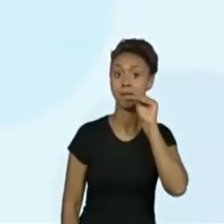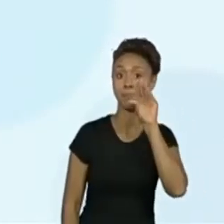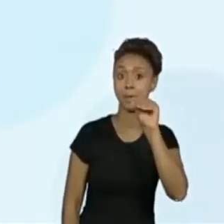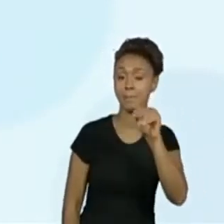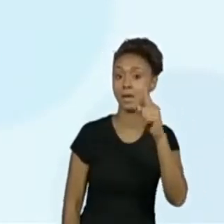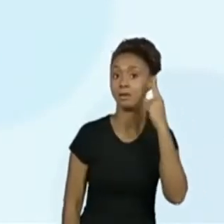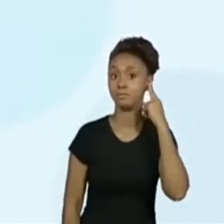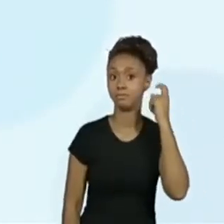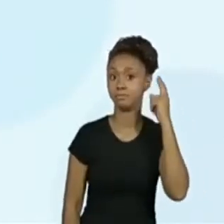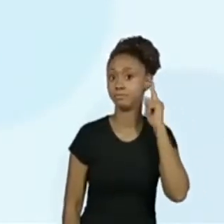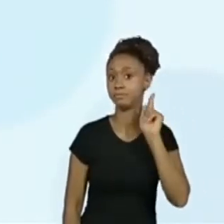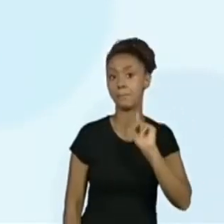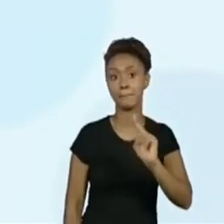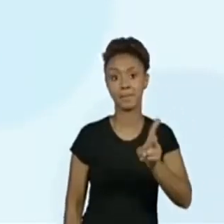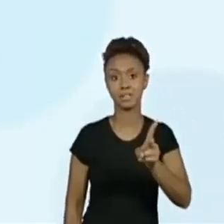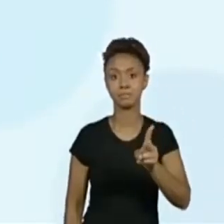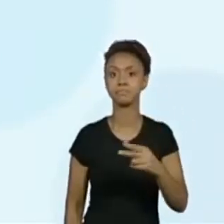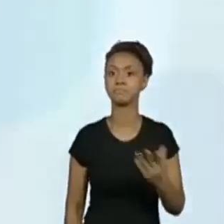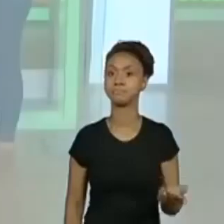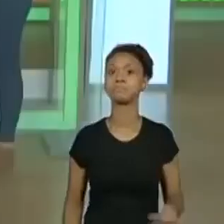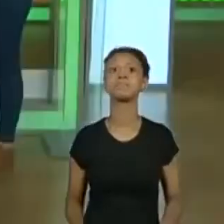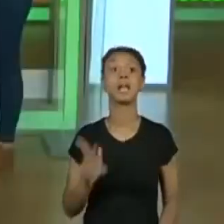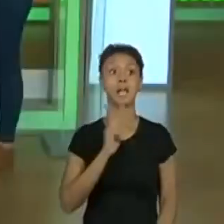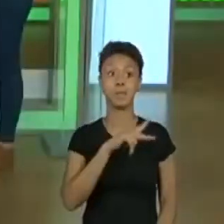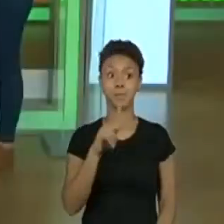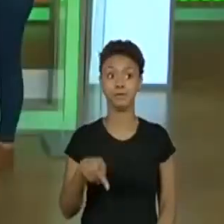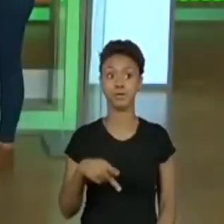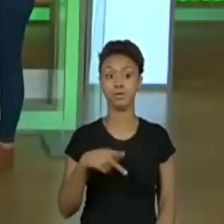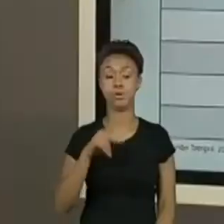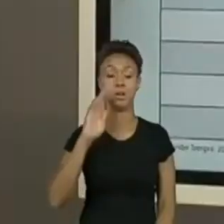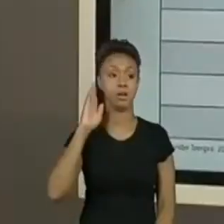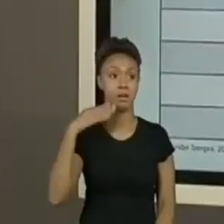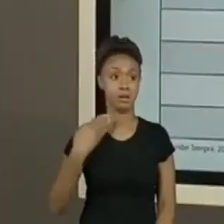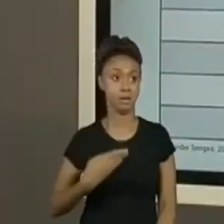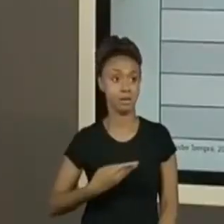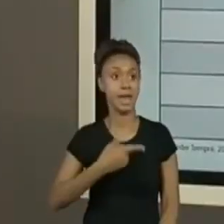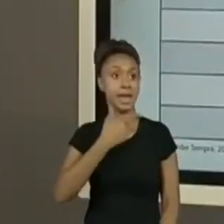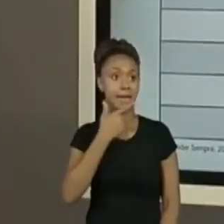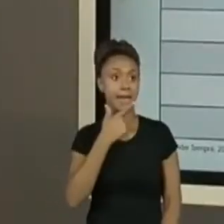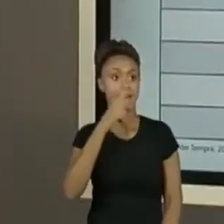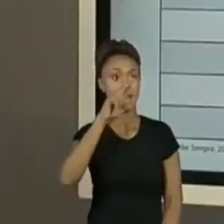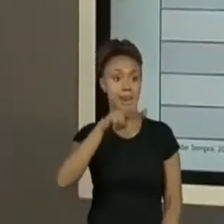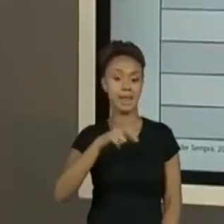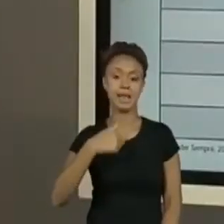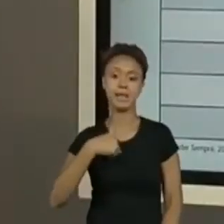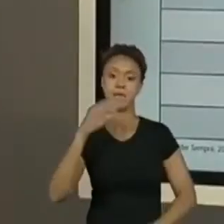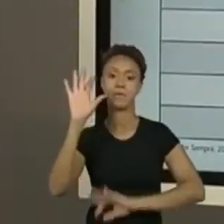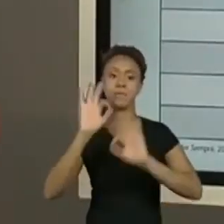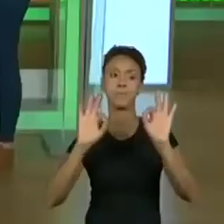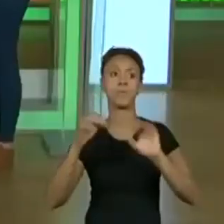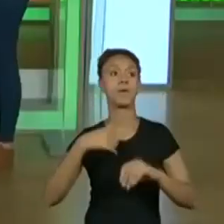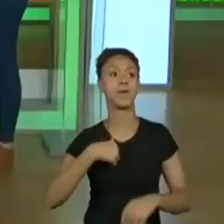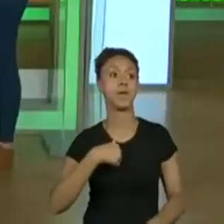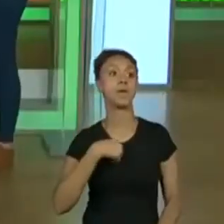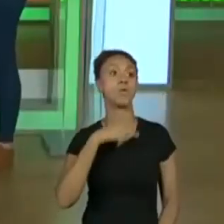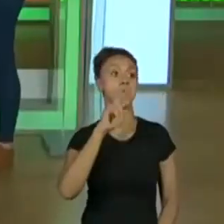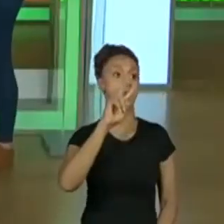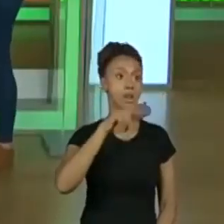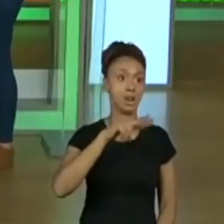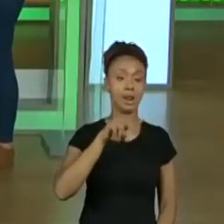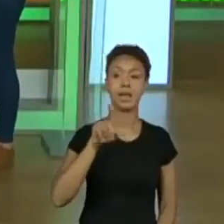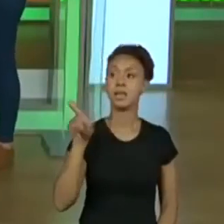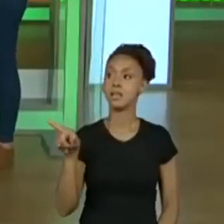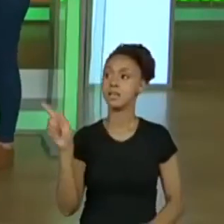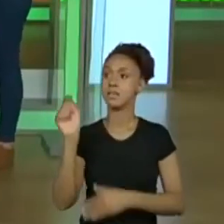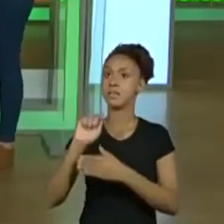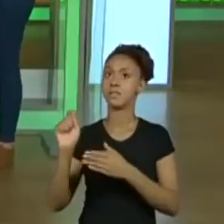Então, a professora Kelly vai ler lá para mim e a gente vai colocar do lado correto. Combinado? Eu leio a palavra e a gente escreve no lugar